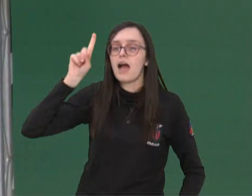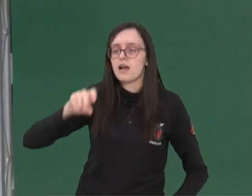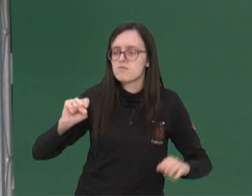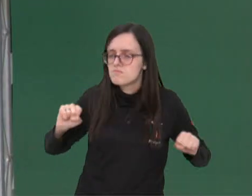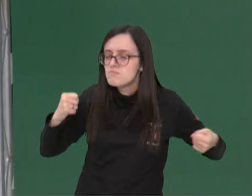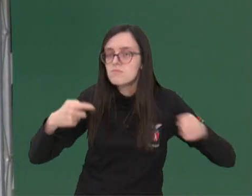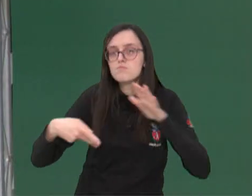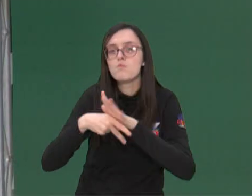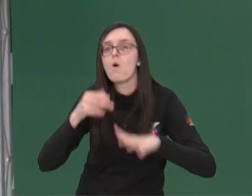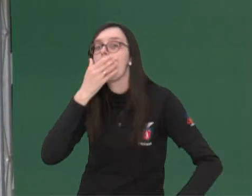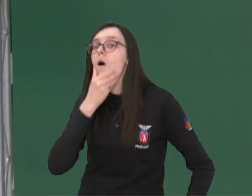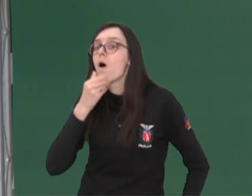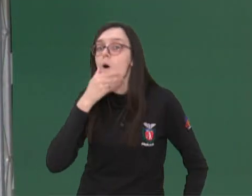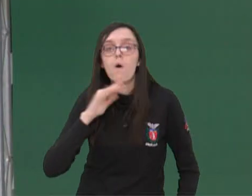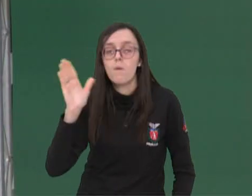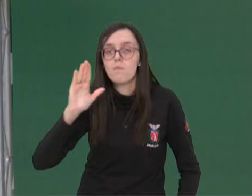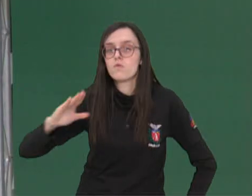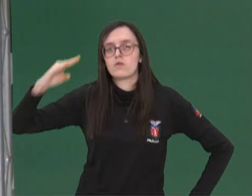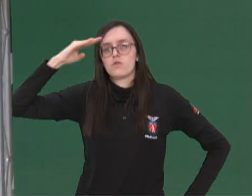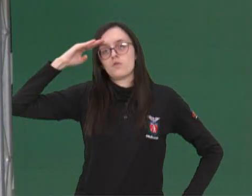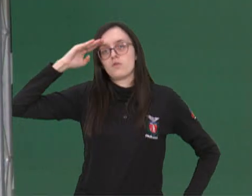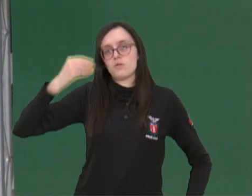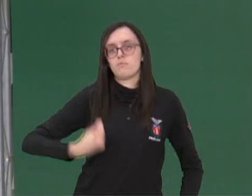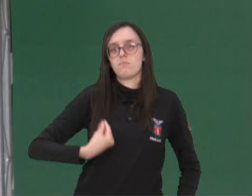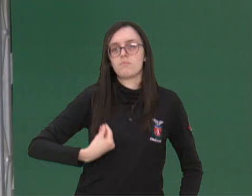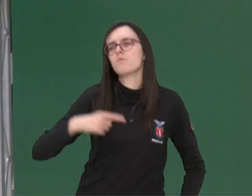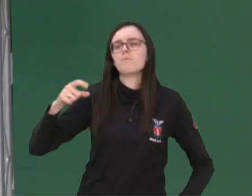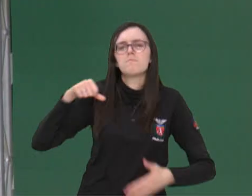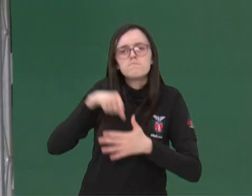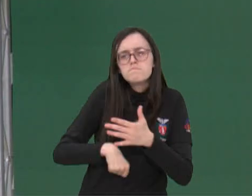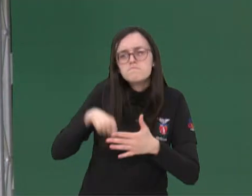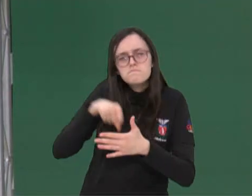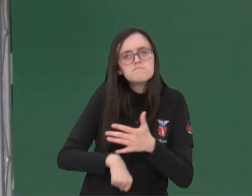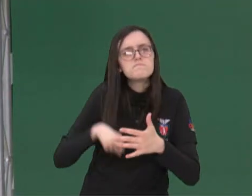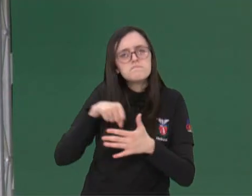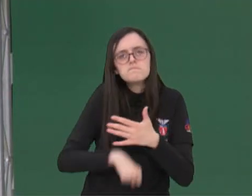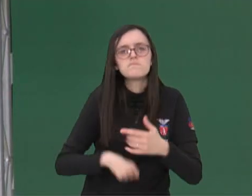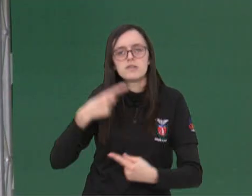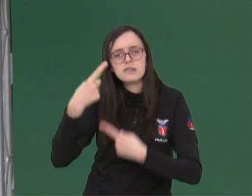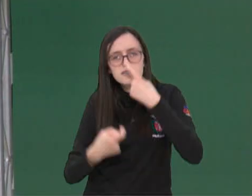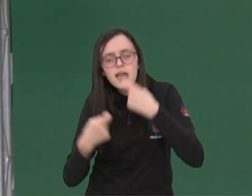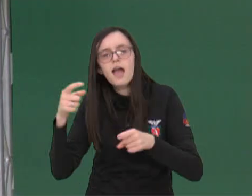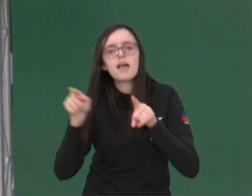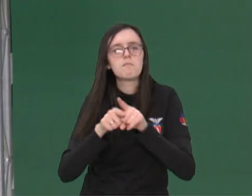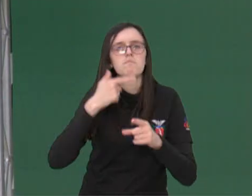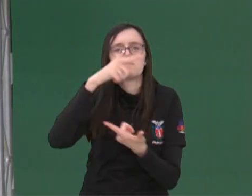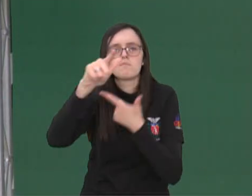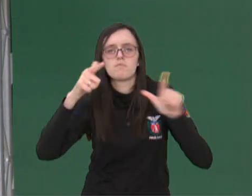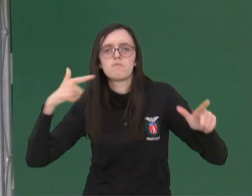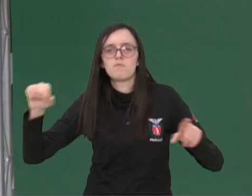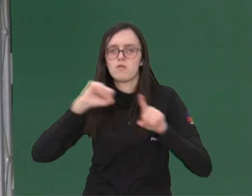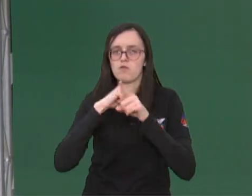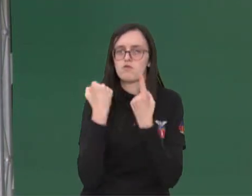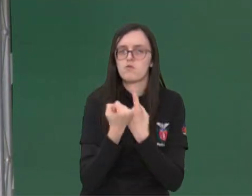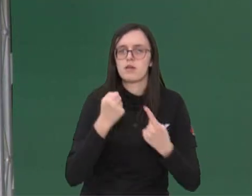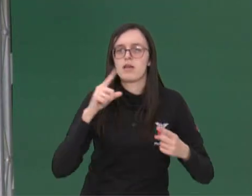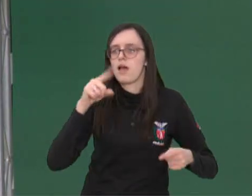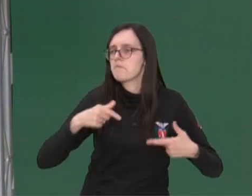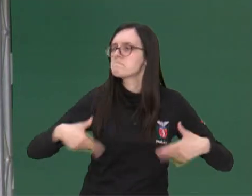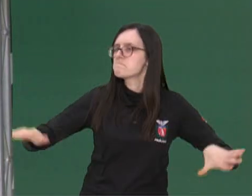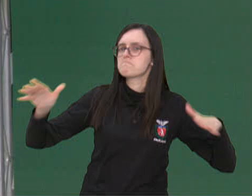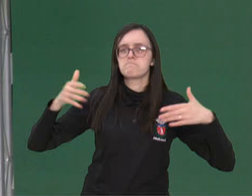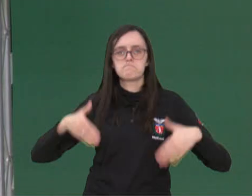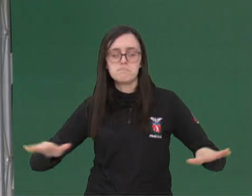esforço masculino, aqueles soldados que vão para aquela batalha, que estão envolvidos na guerra, e o restante da sociedade fica